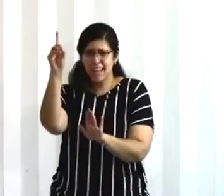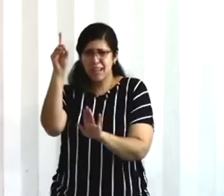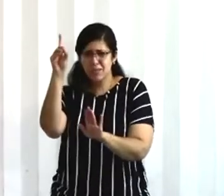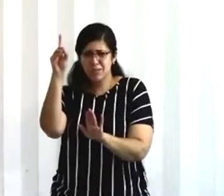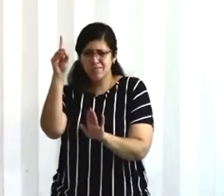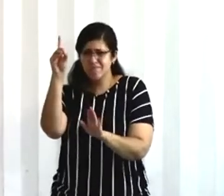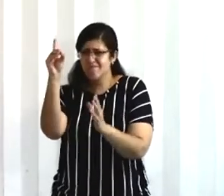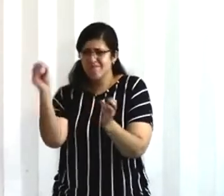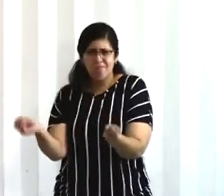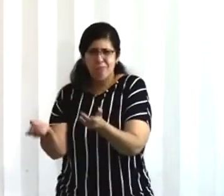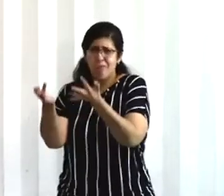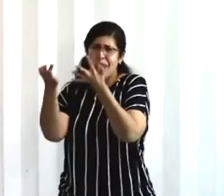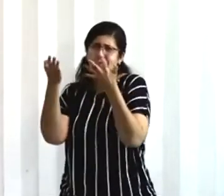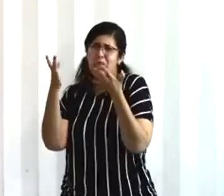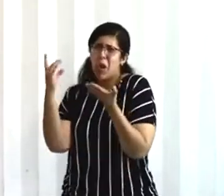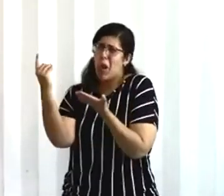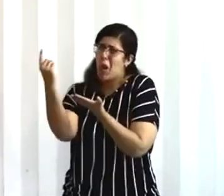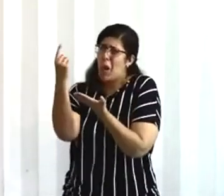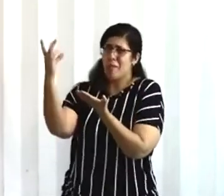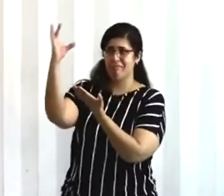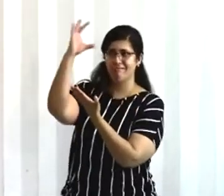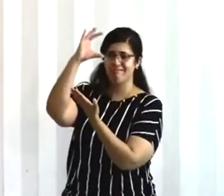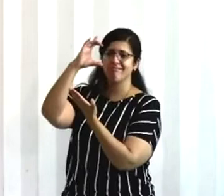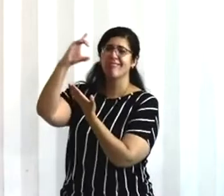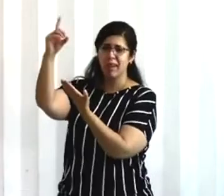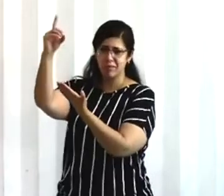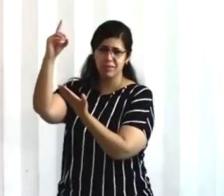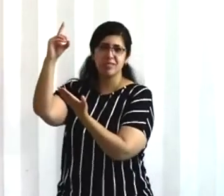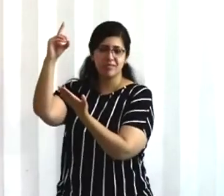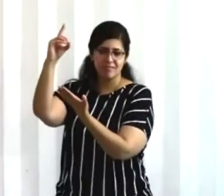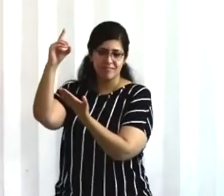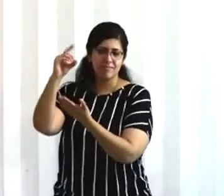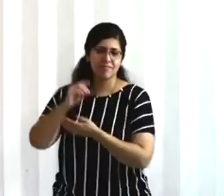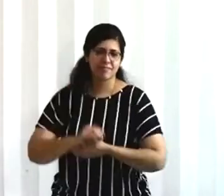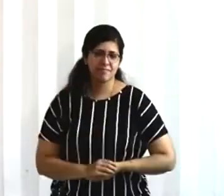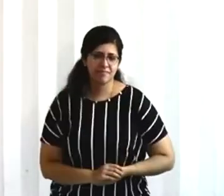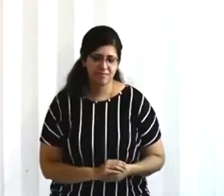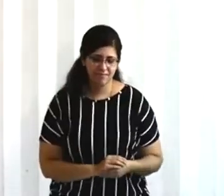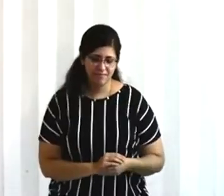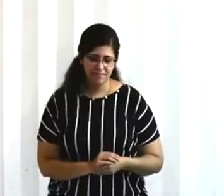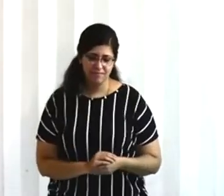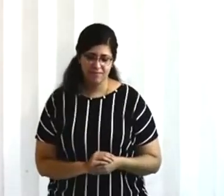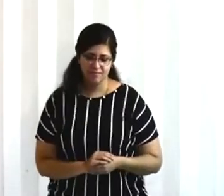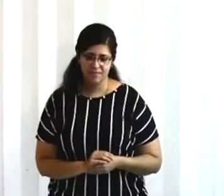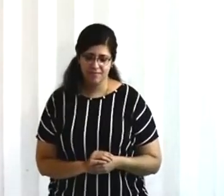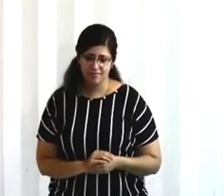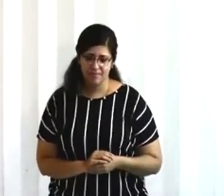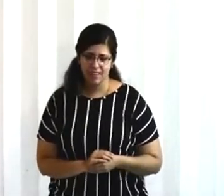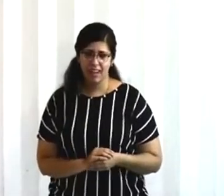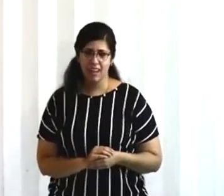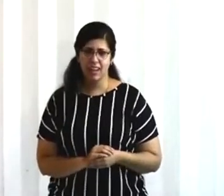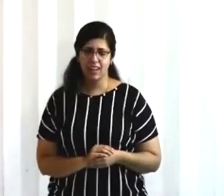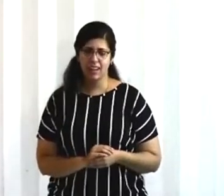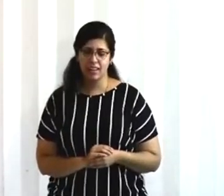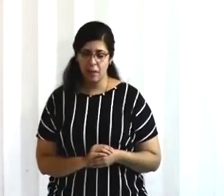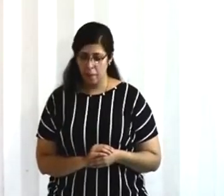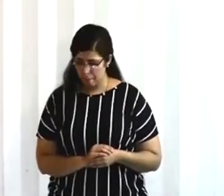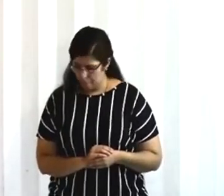incomparável, Deus nenhum que você adora é como eu, e por você ter